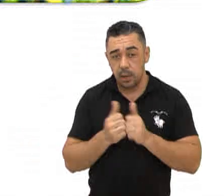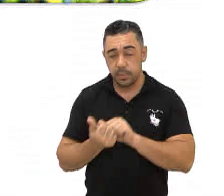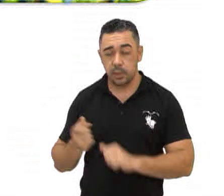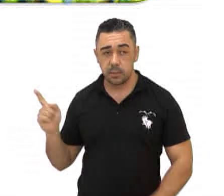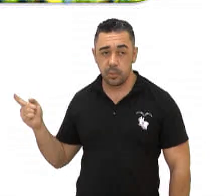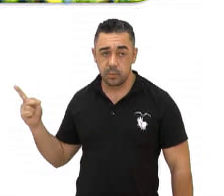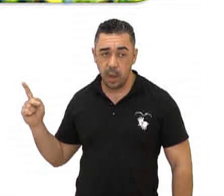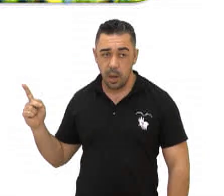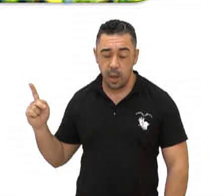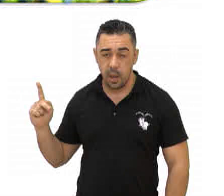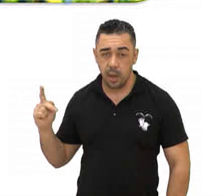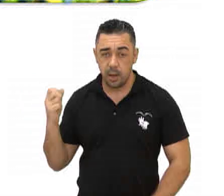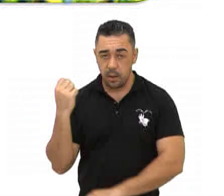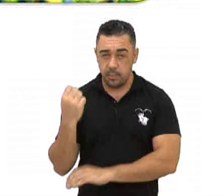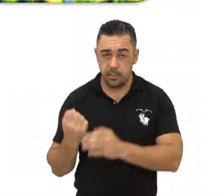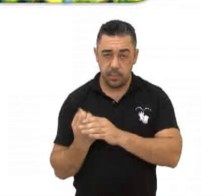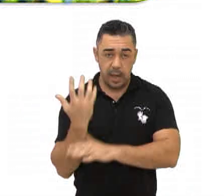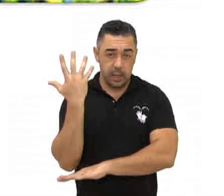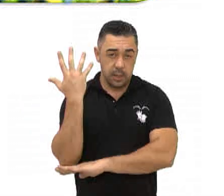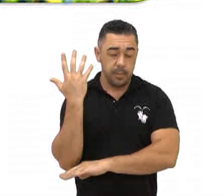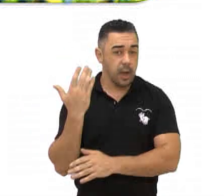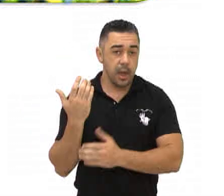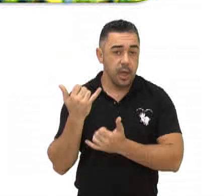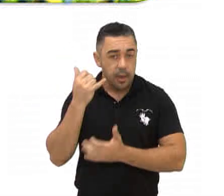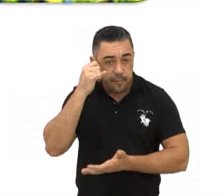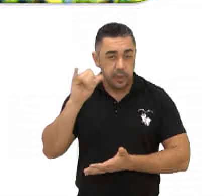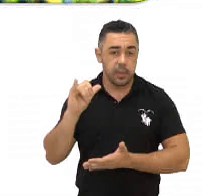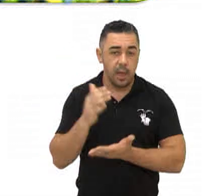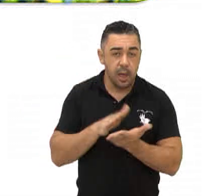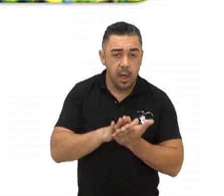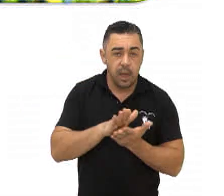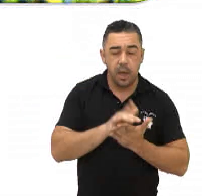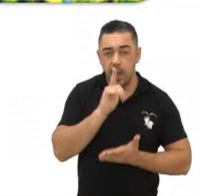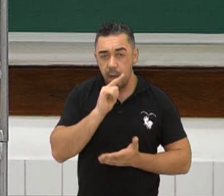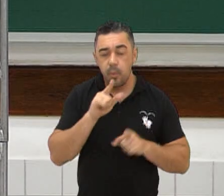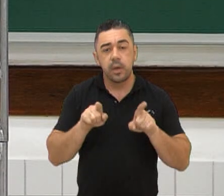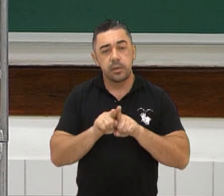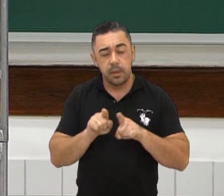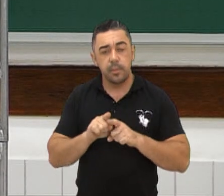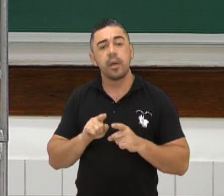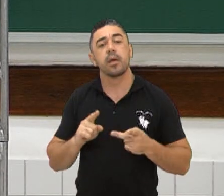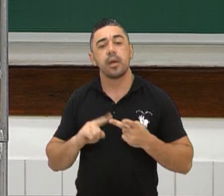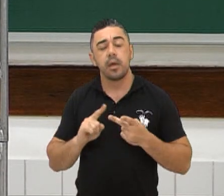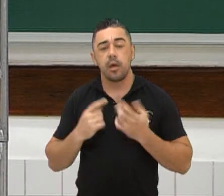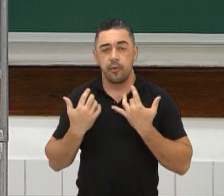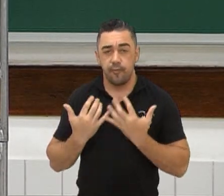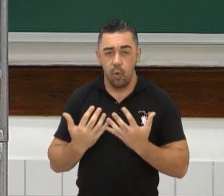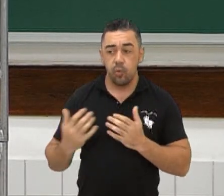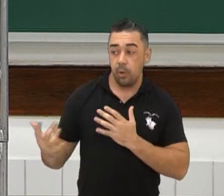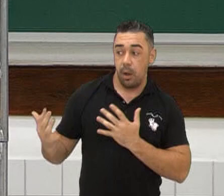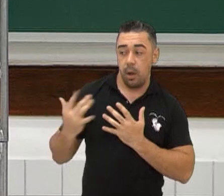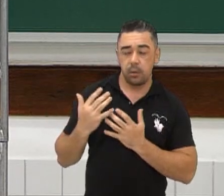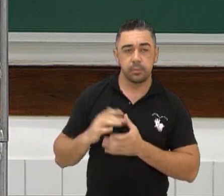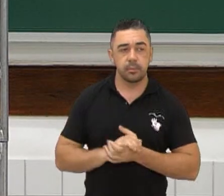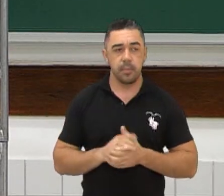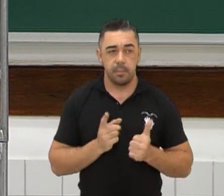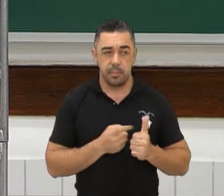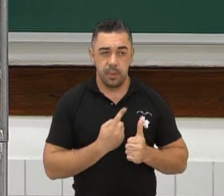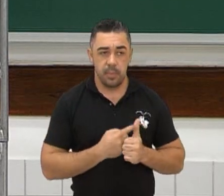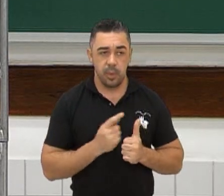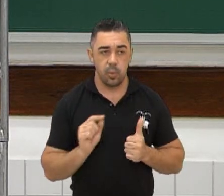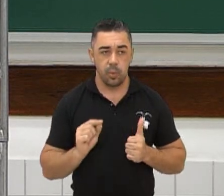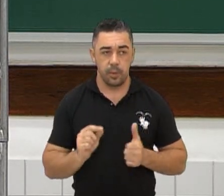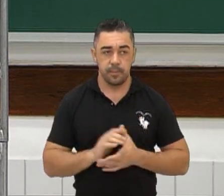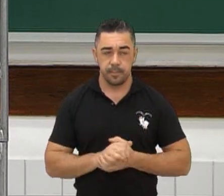essas plantas têm também para evitar a perda de água e também para lidar com o fogo, que é uma coisa que elas têm que lidar. Primeira adaptação aqui,